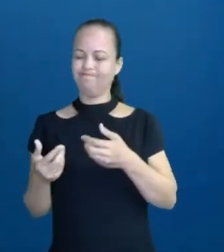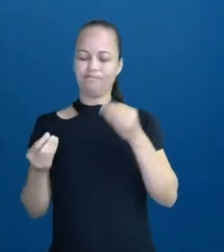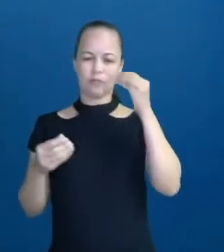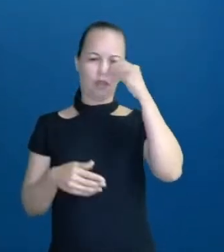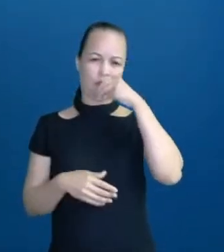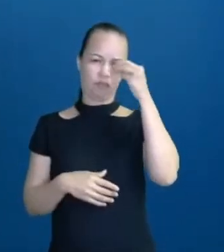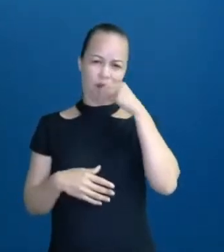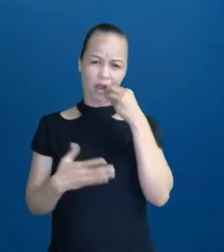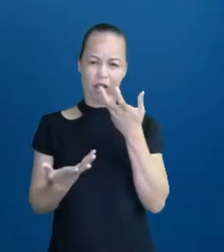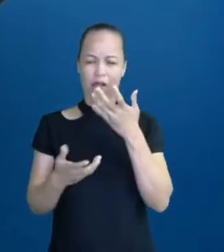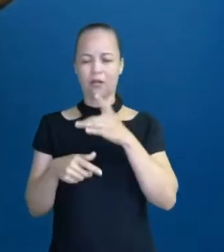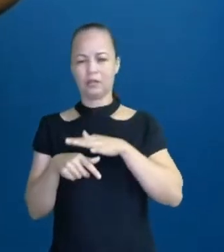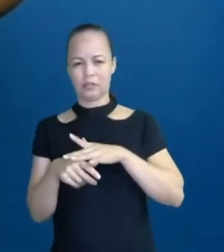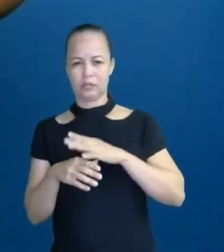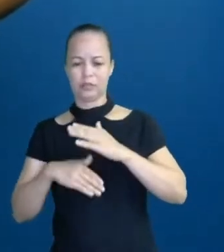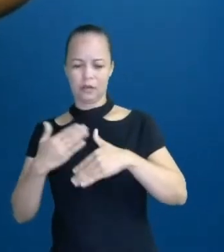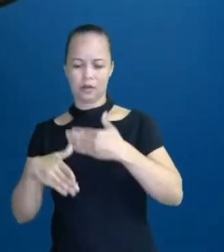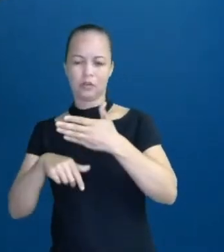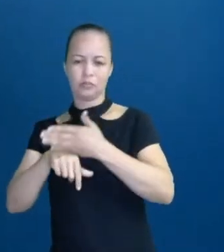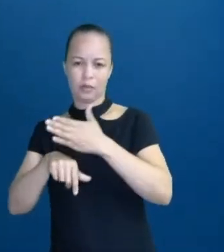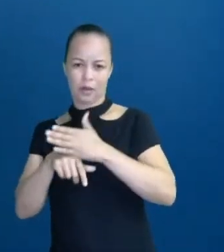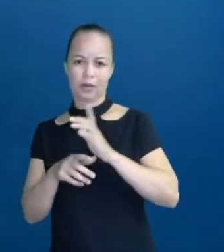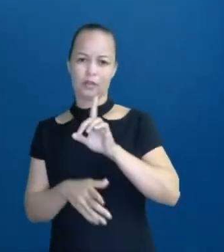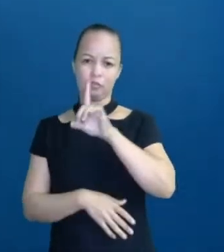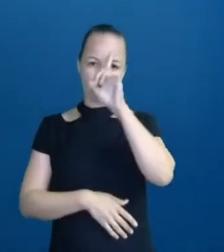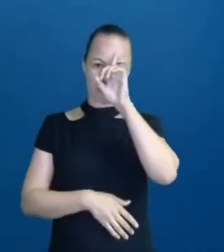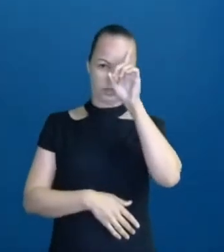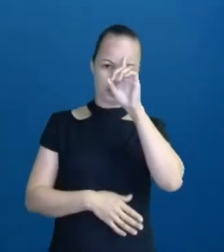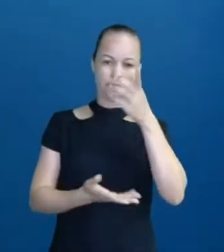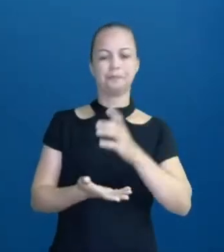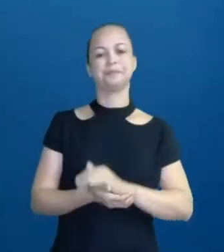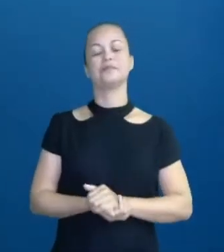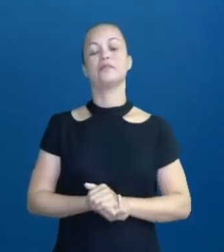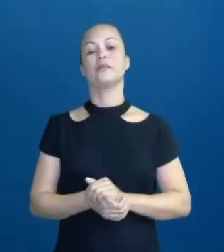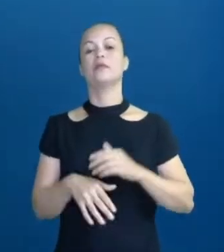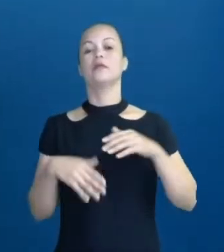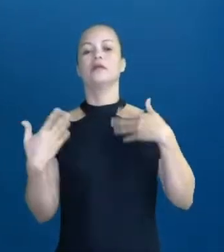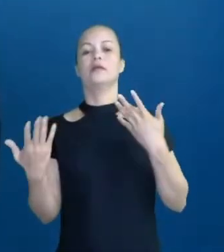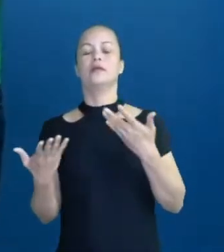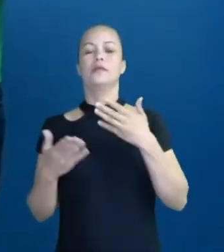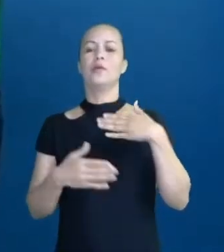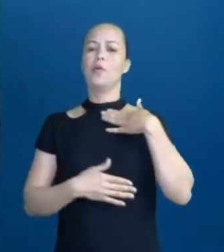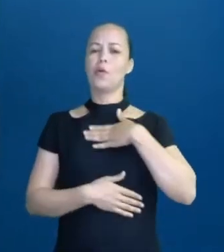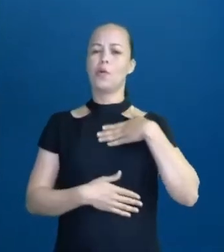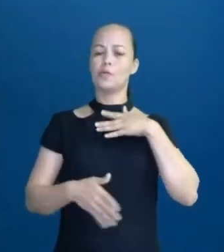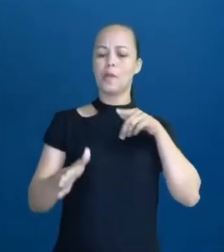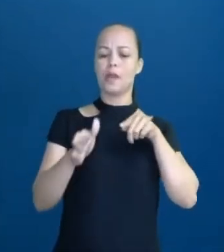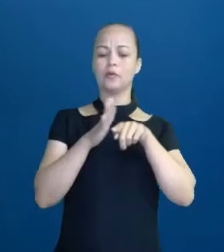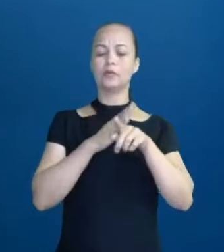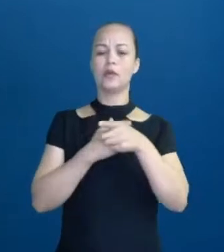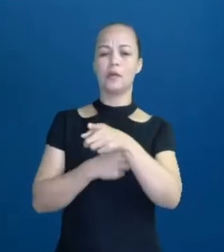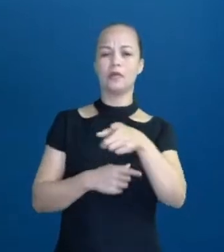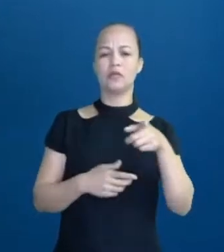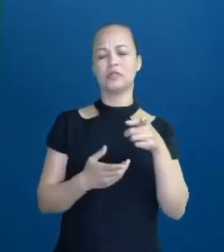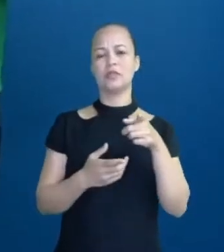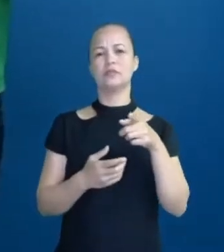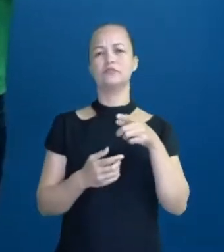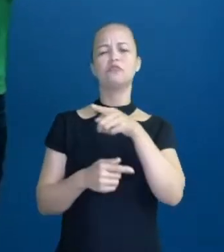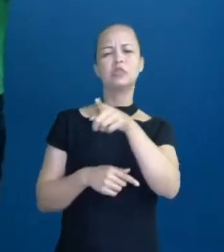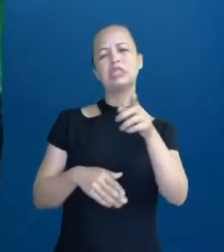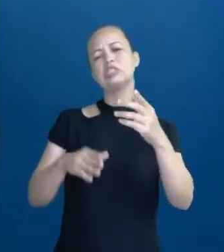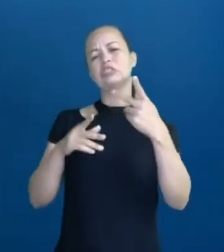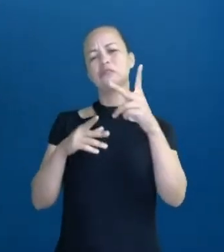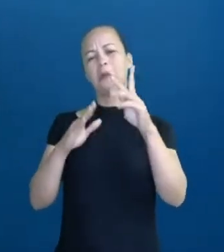suas práticas diárias. E eu gostaria de perguntar para vocês que estão aí em casa, o que